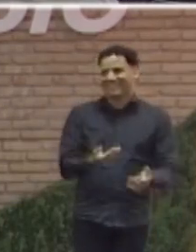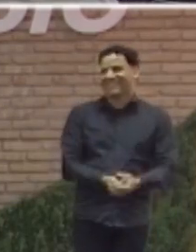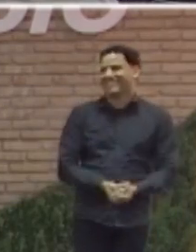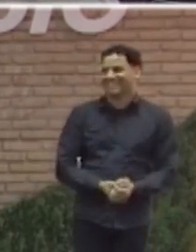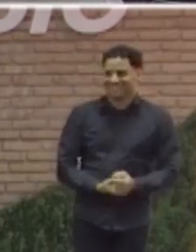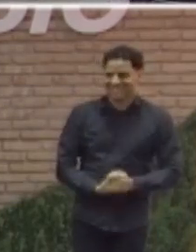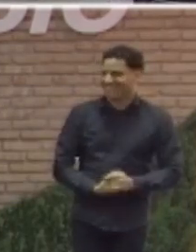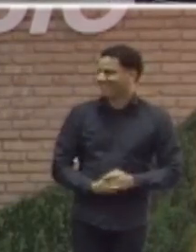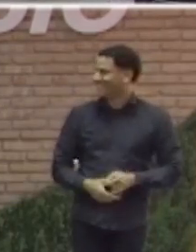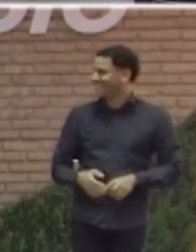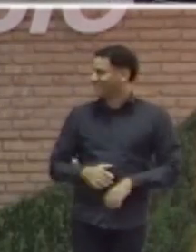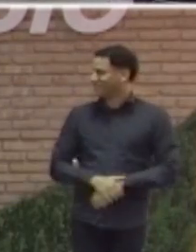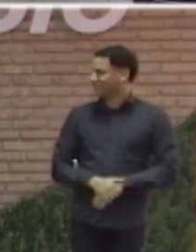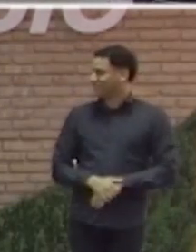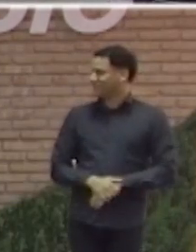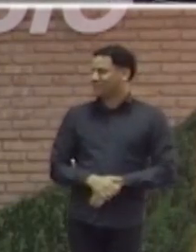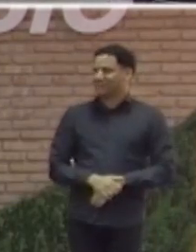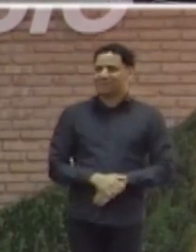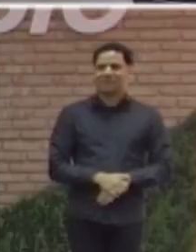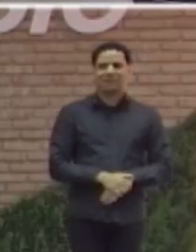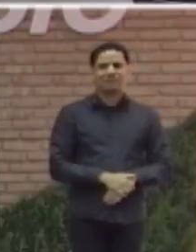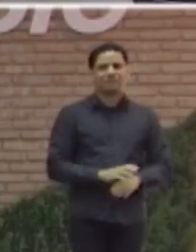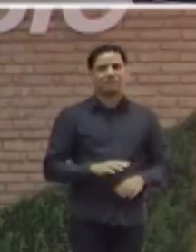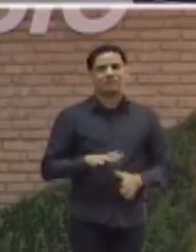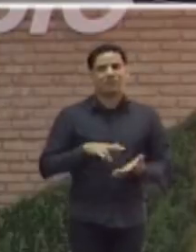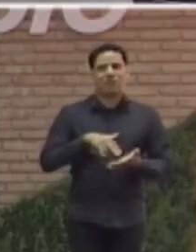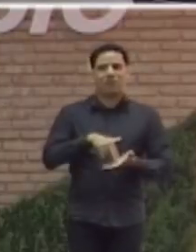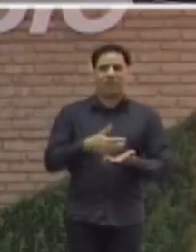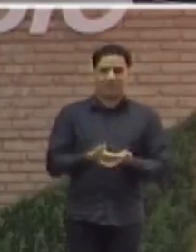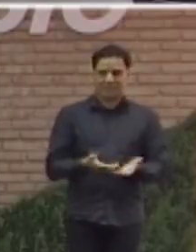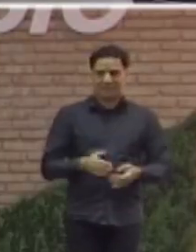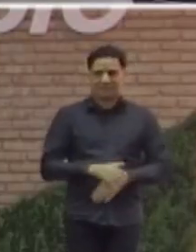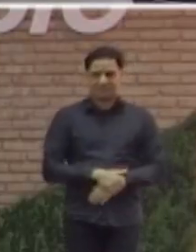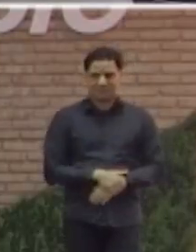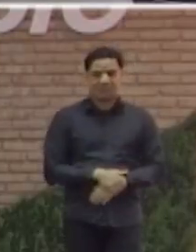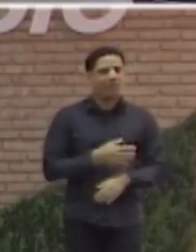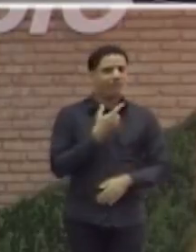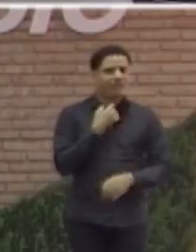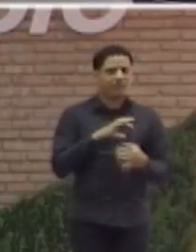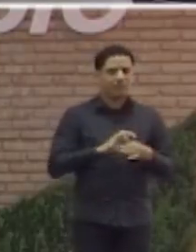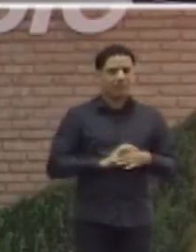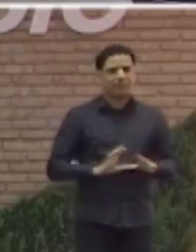Vamos lá. Eu vou levantar. Isso. Fique à vontade.